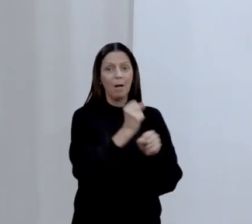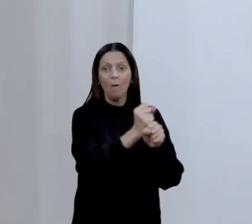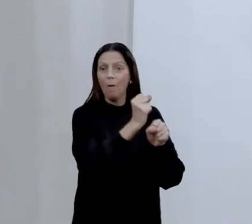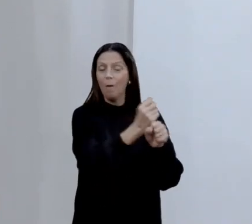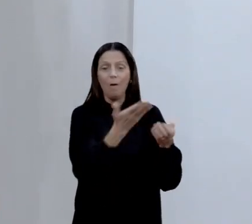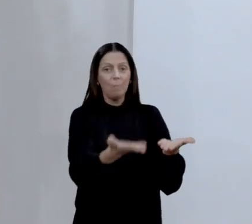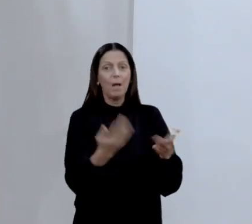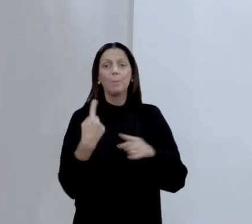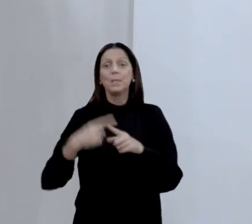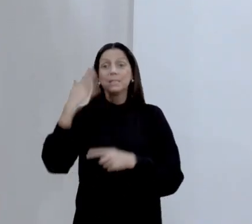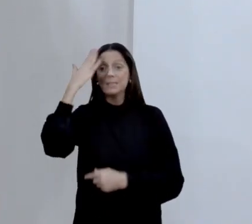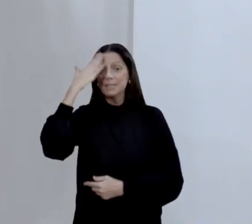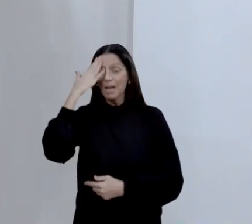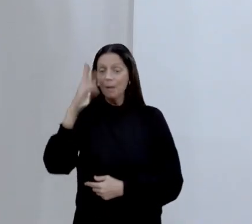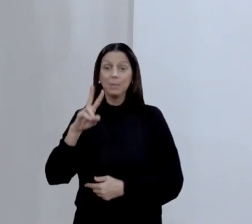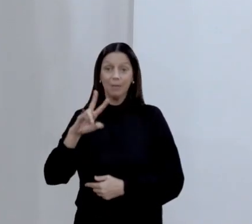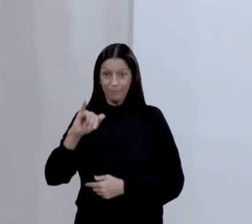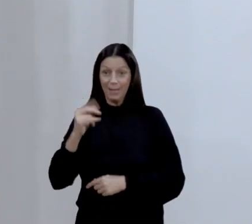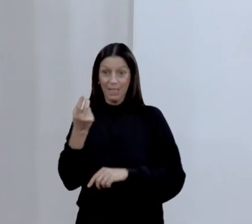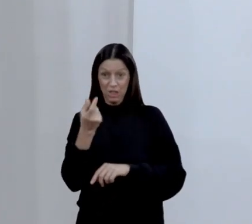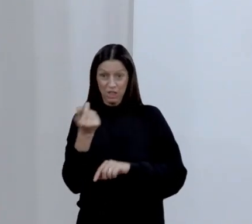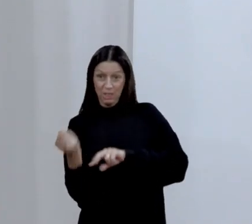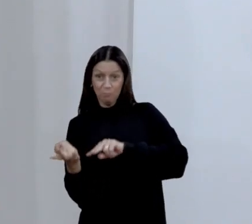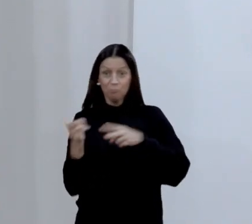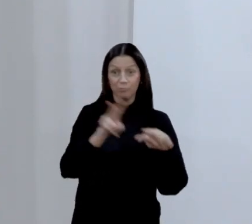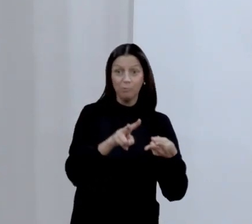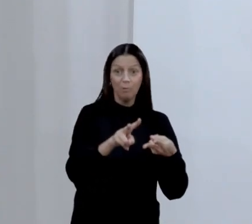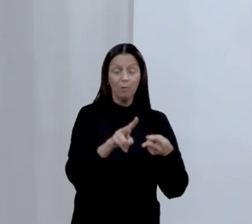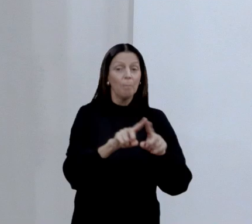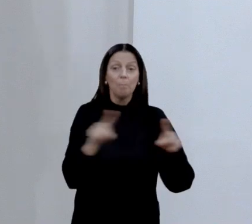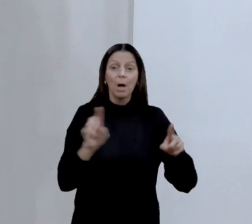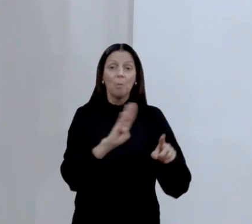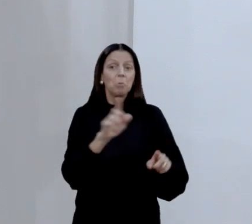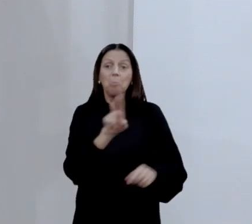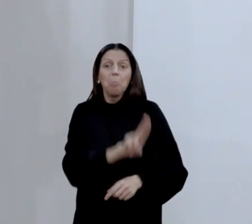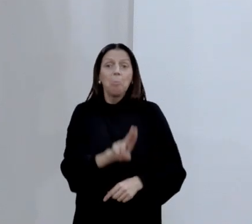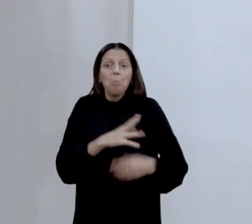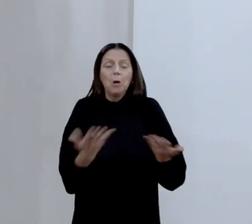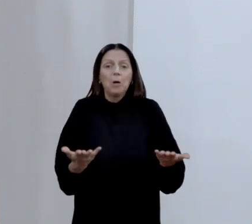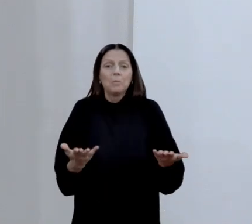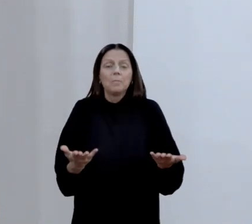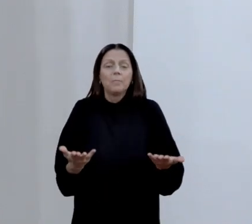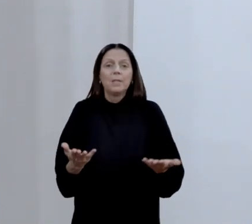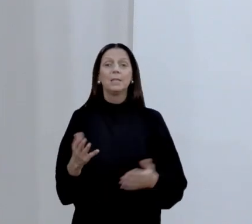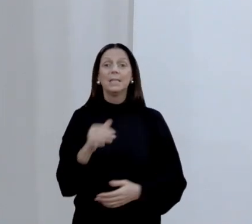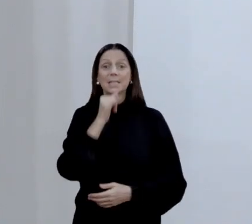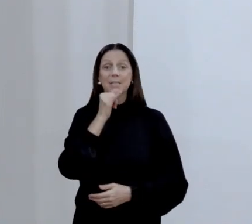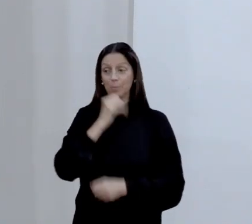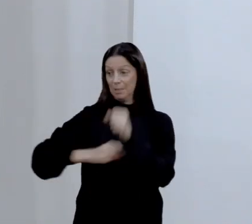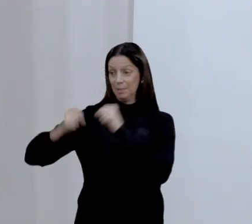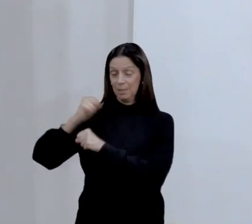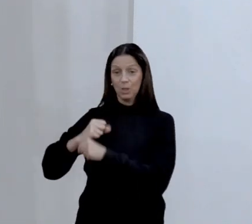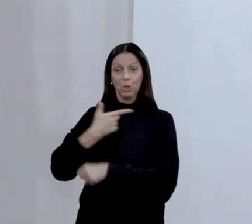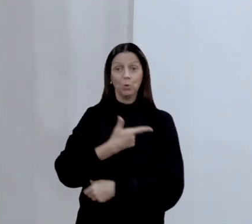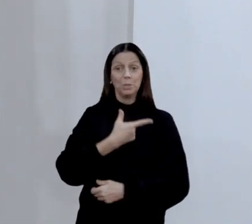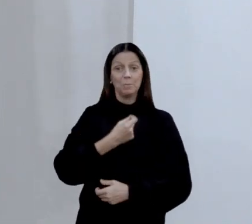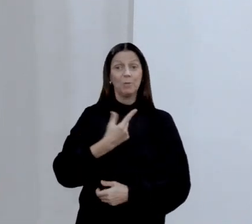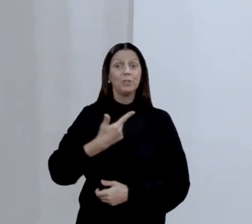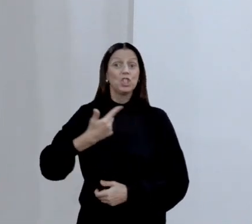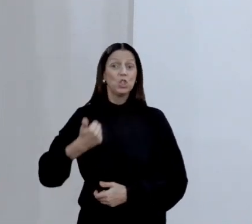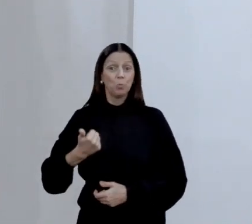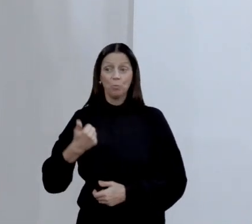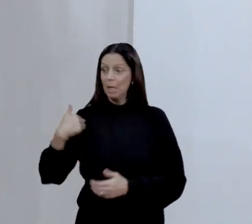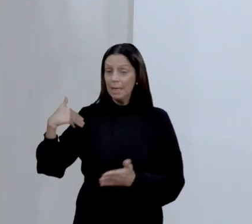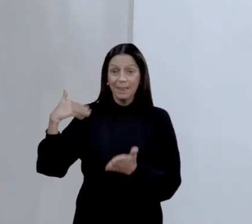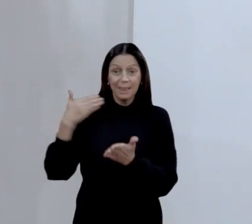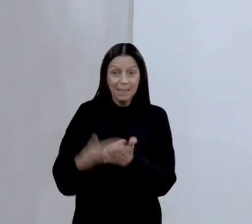sabe que vai ficar parada, que vai travar. E aí, qual é a vantagem de um deputado que botou, por exemplo, uma emenda lá em 2021, nós estamos em 2026 e